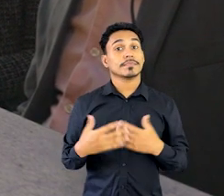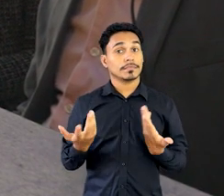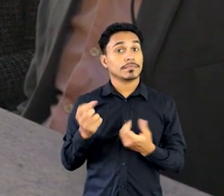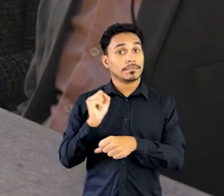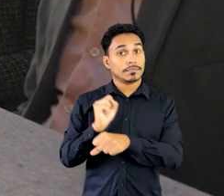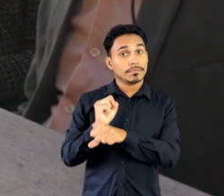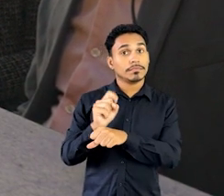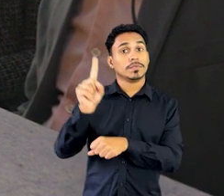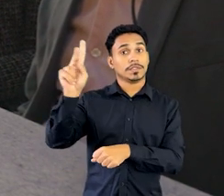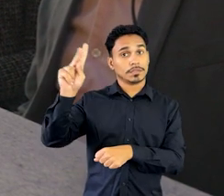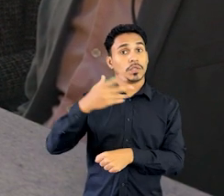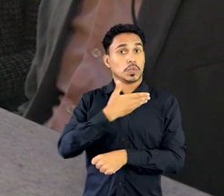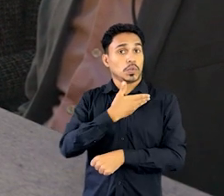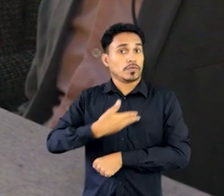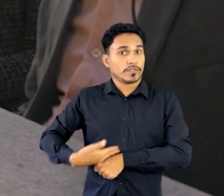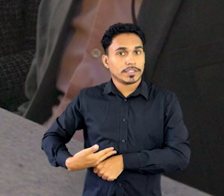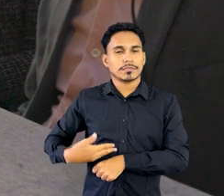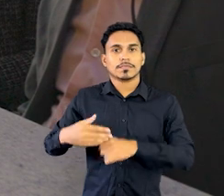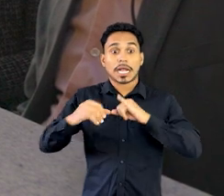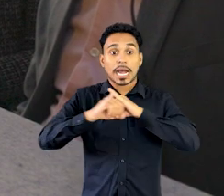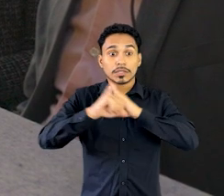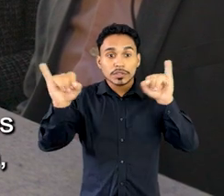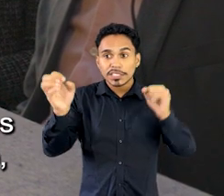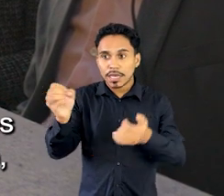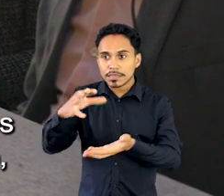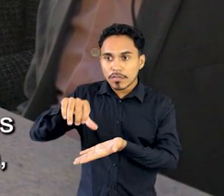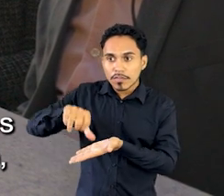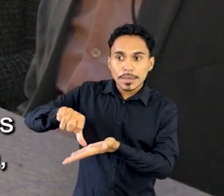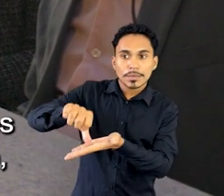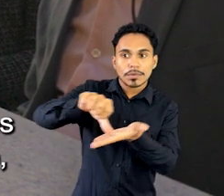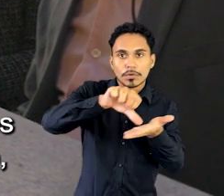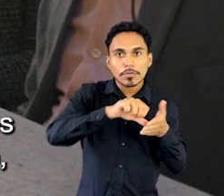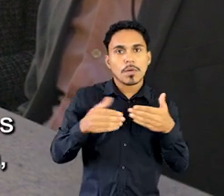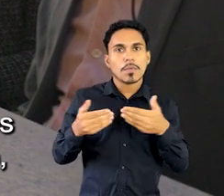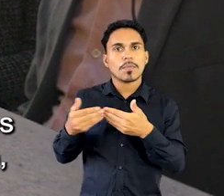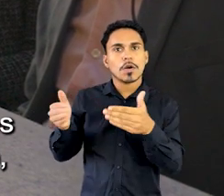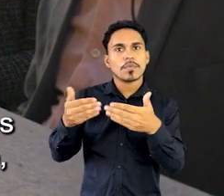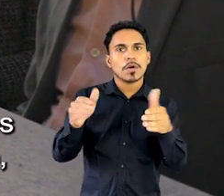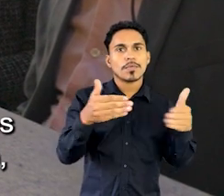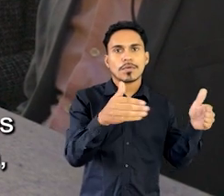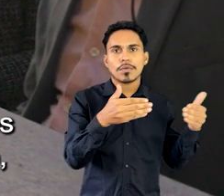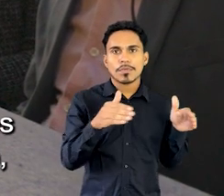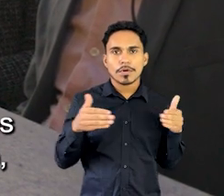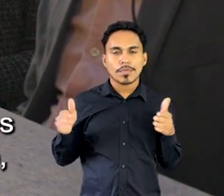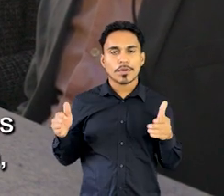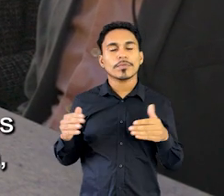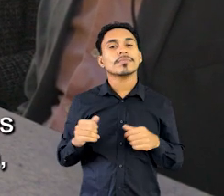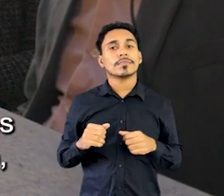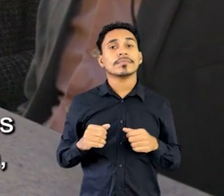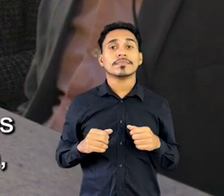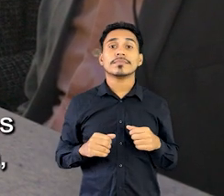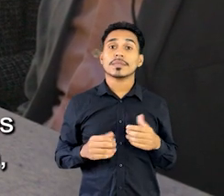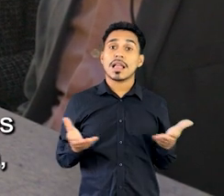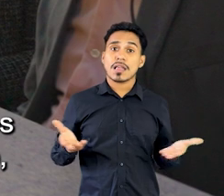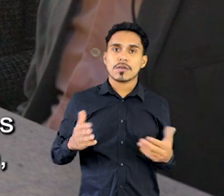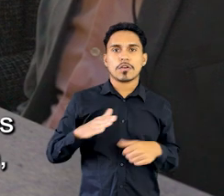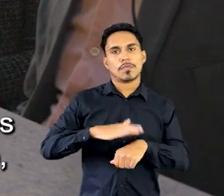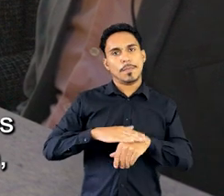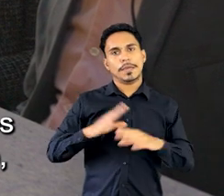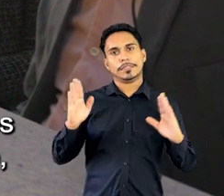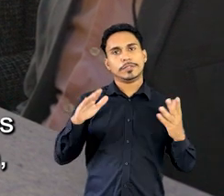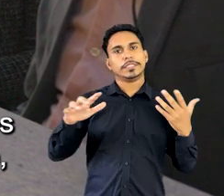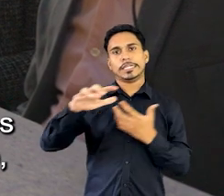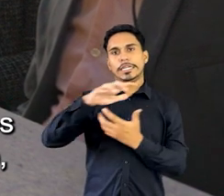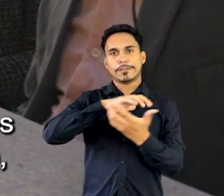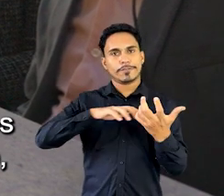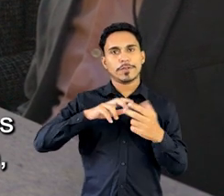isso o governo anuncia novas unidades mas eu tenho instituições Camp que ainda não ainda tem ainda algumas instalações vamos chamar assim